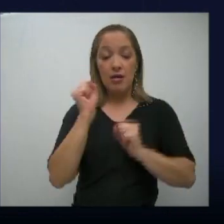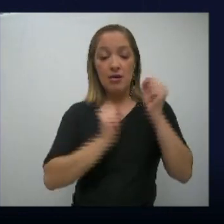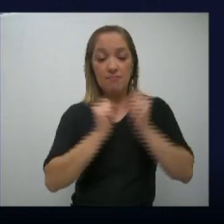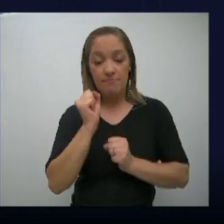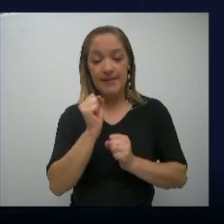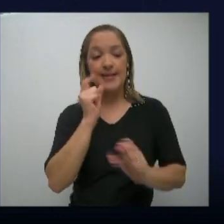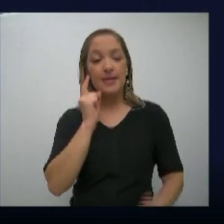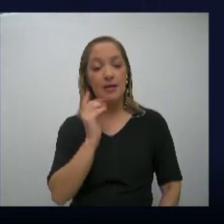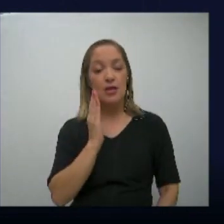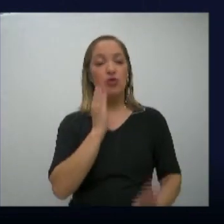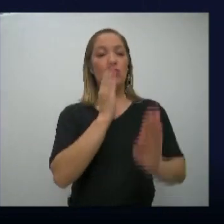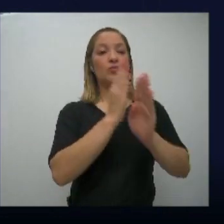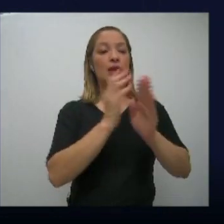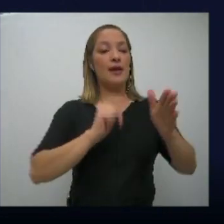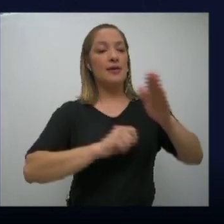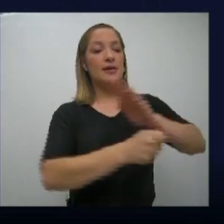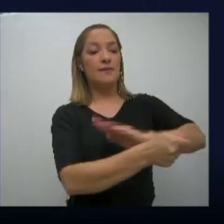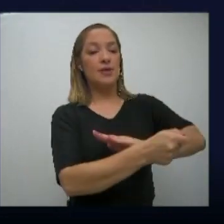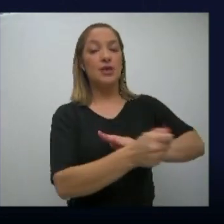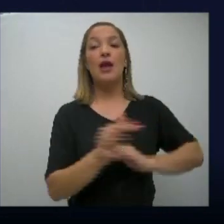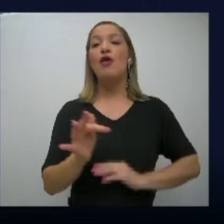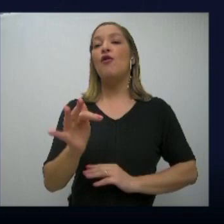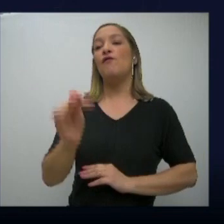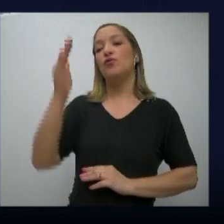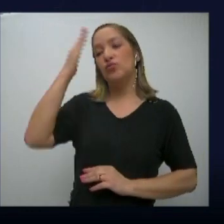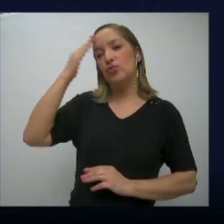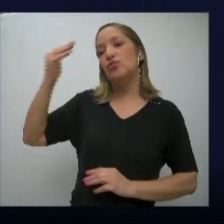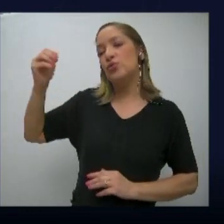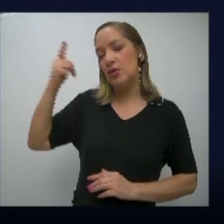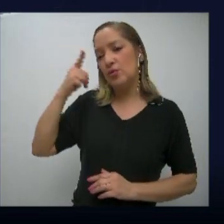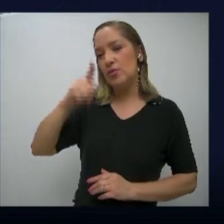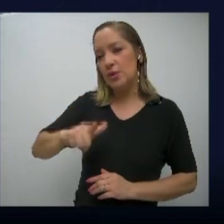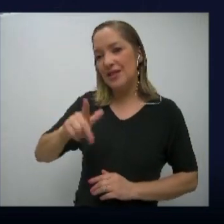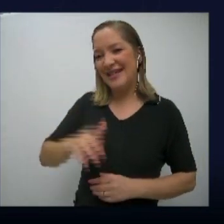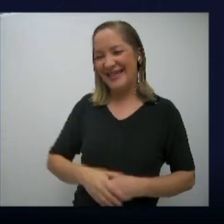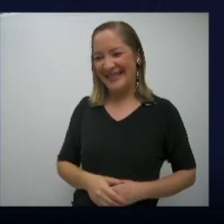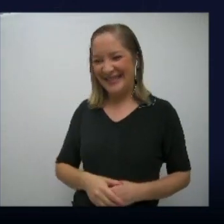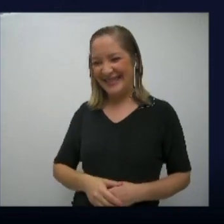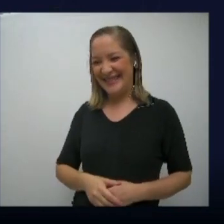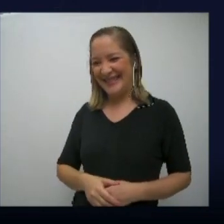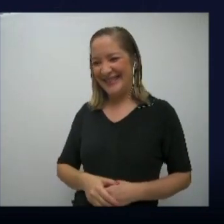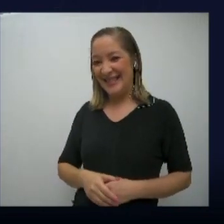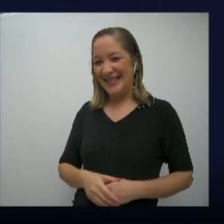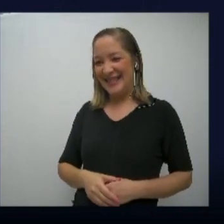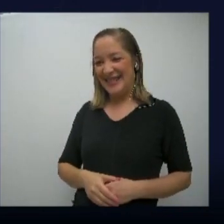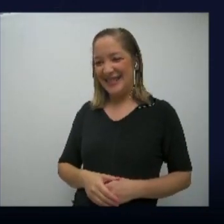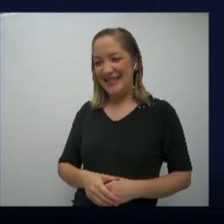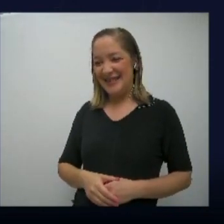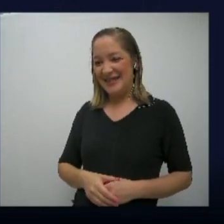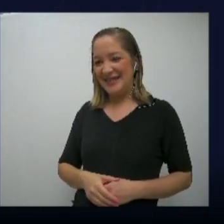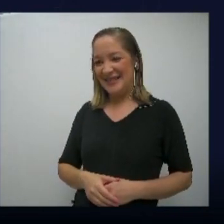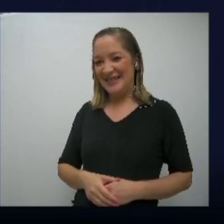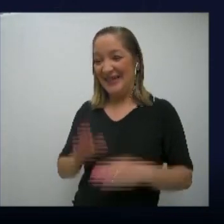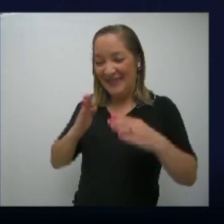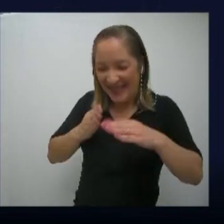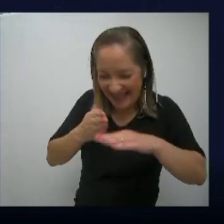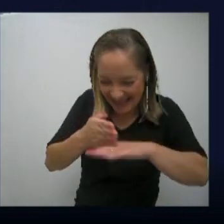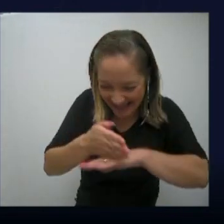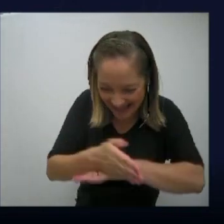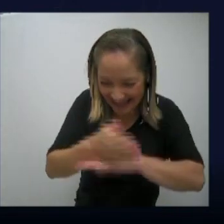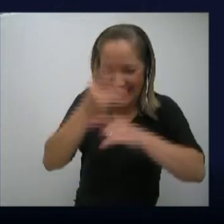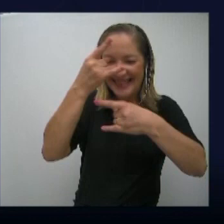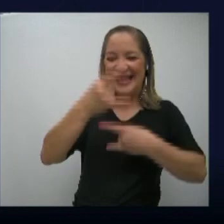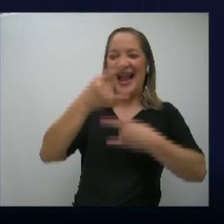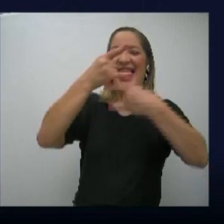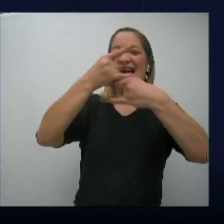dela eu acho que ela não ter sucesso no futuro então vamos vamos invadir e o painel da abuchaim que é o próximo painel que vai falar exatamente